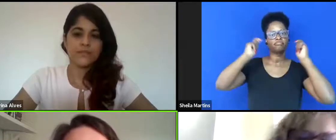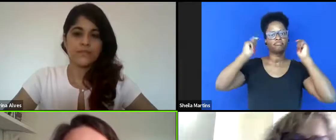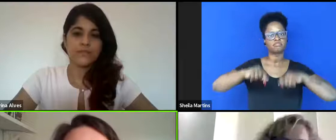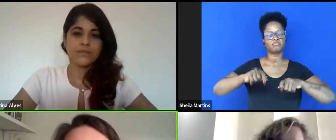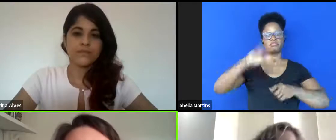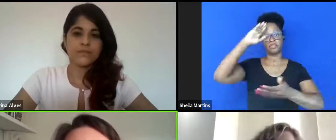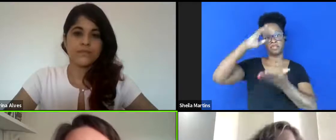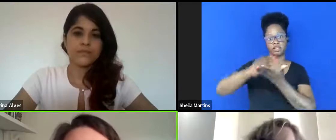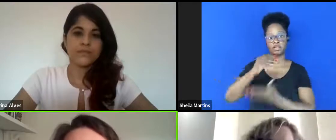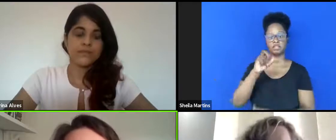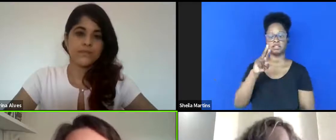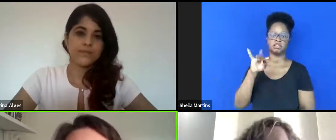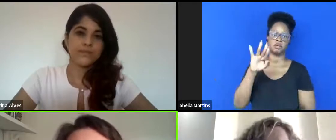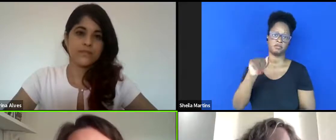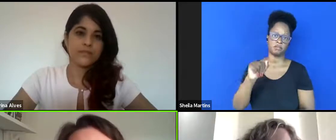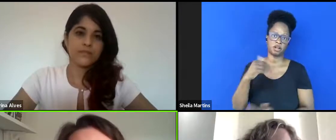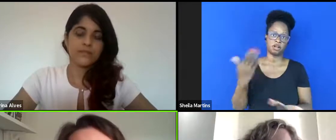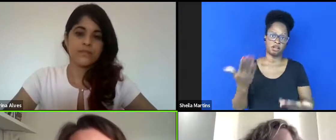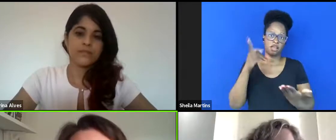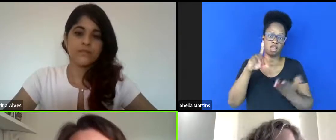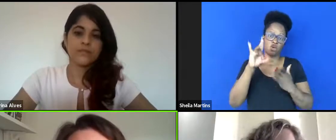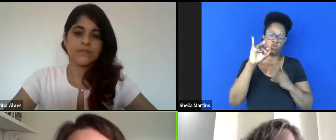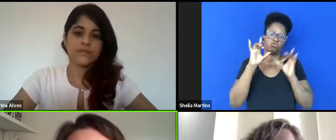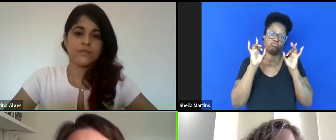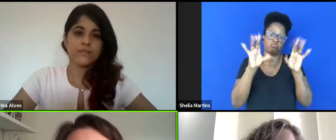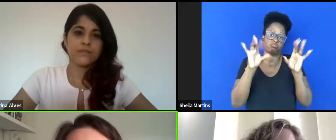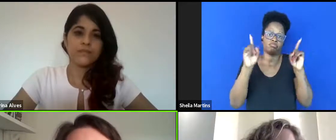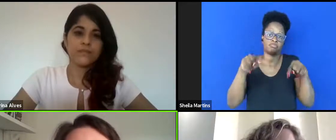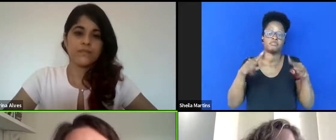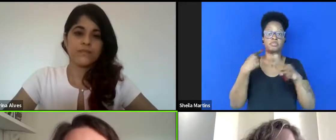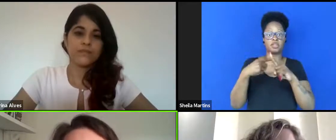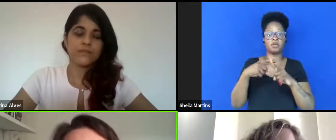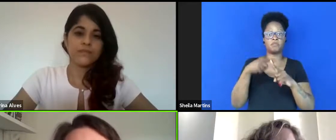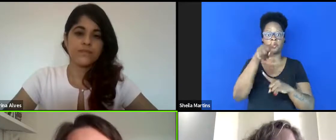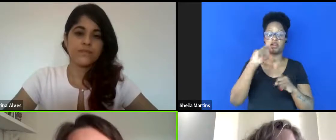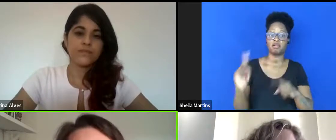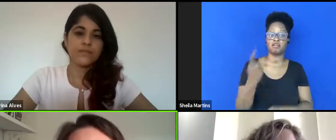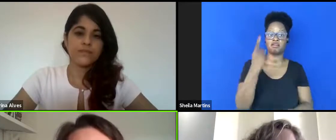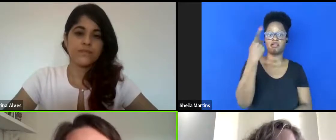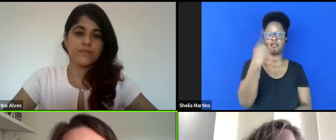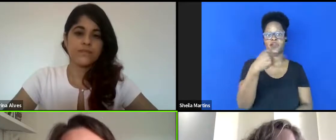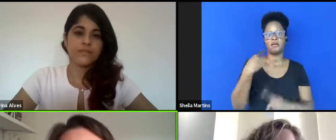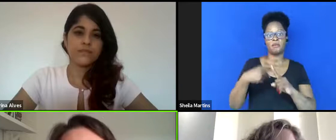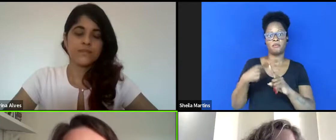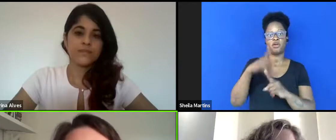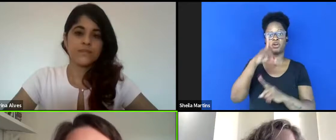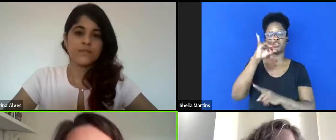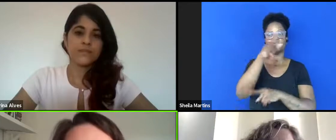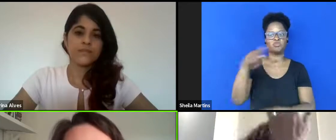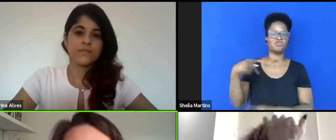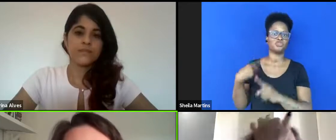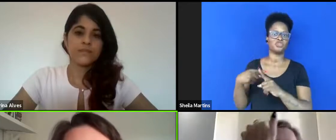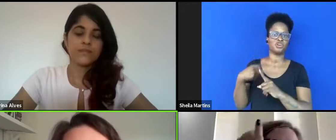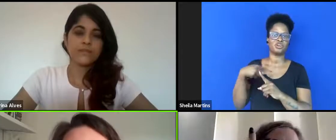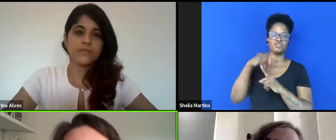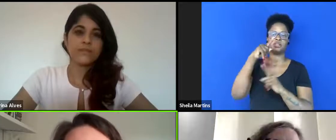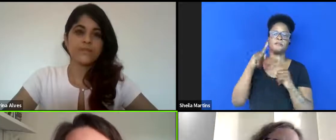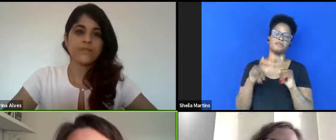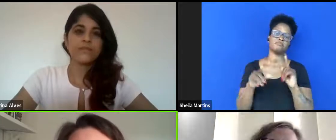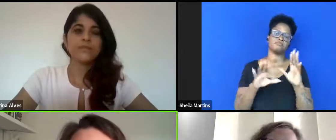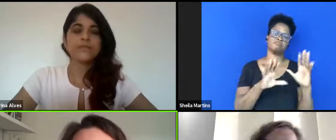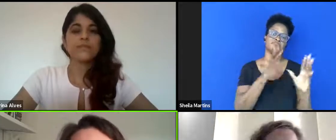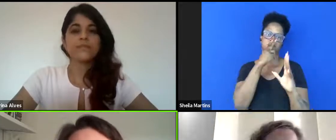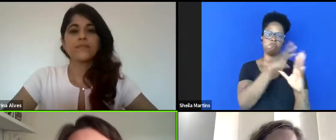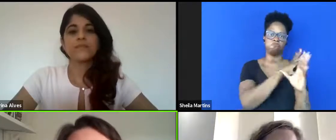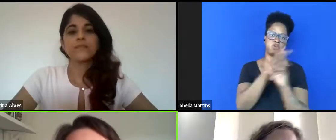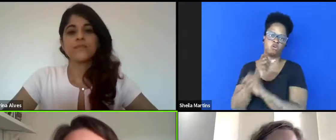Sabrina. É uma data muito auspiciosa para a Sabrina, né, é o dia do professor, centenário do Paulo Freire,